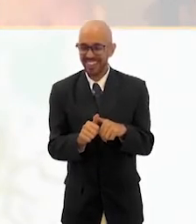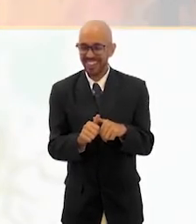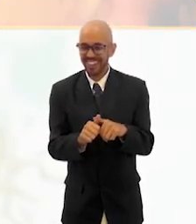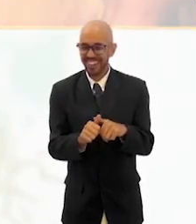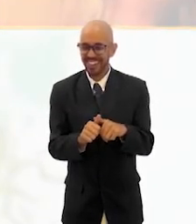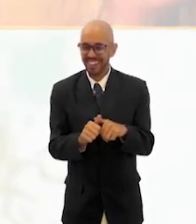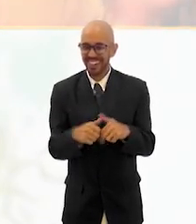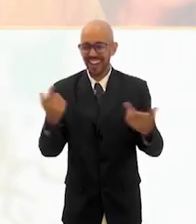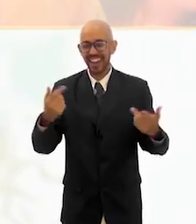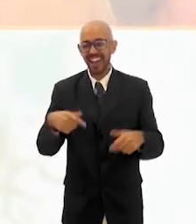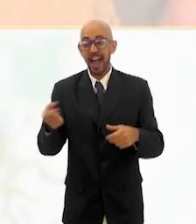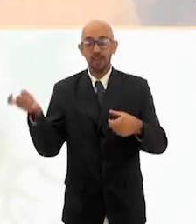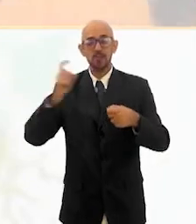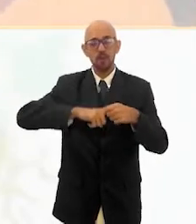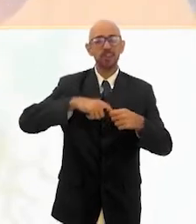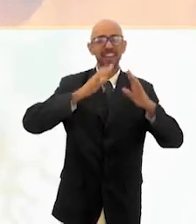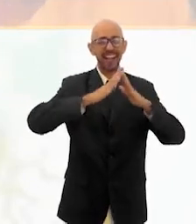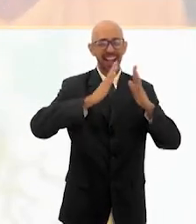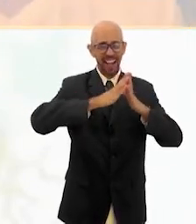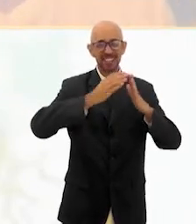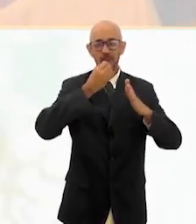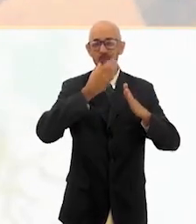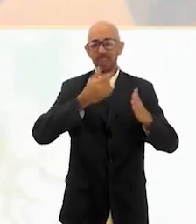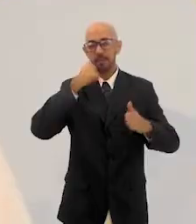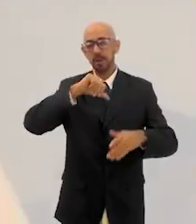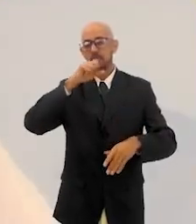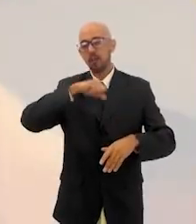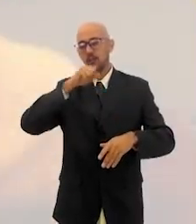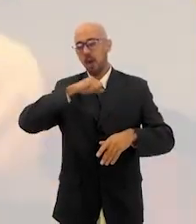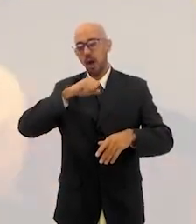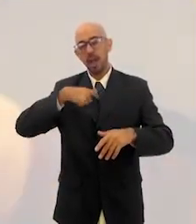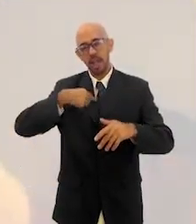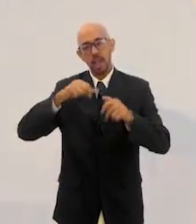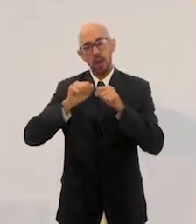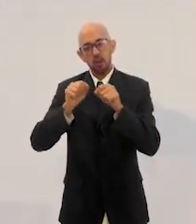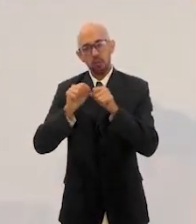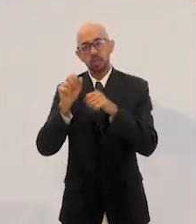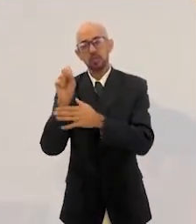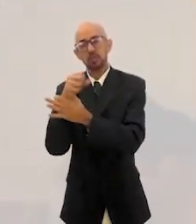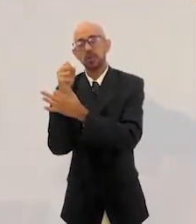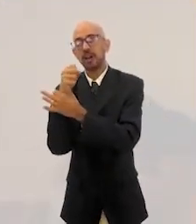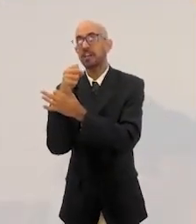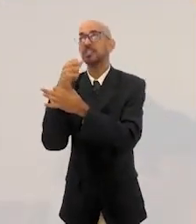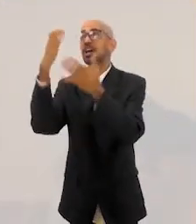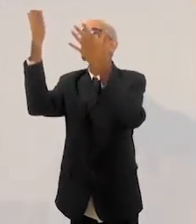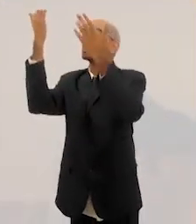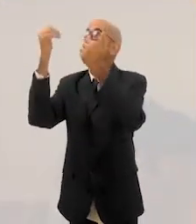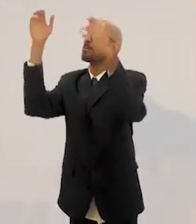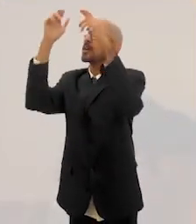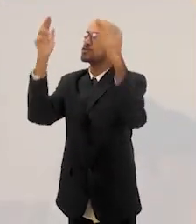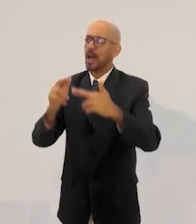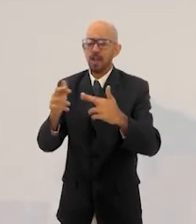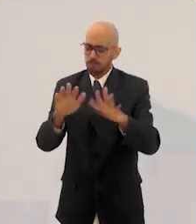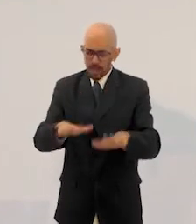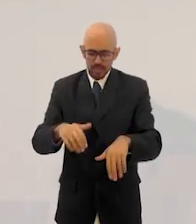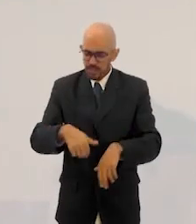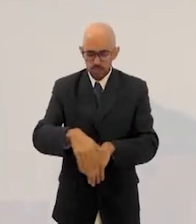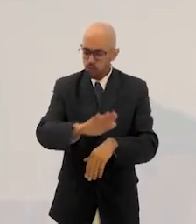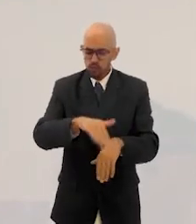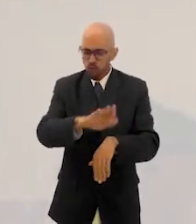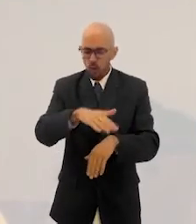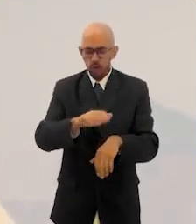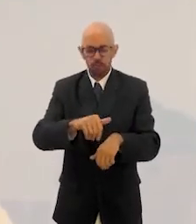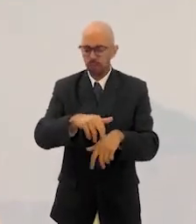Aí eu voltei em casa, fui falar com minha avó, né? Falei: pô, vó, eu fiz os bonequinhos ali, chamei os relâmpagos, mas os bonequinhos não saíram